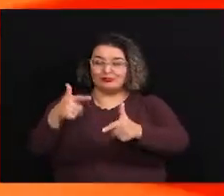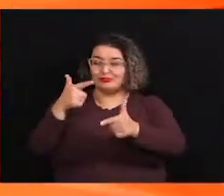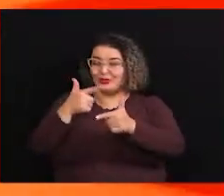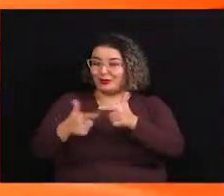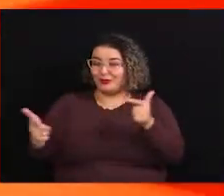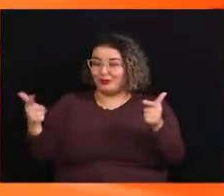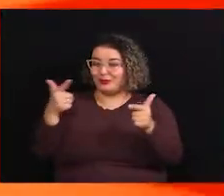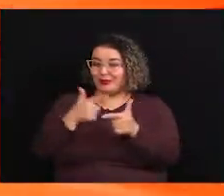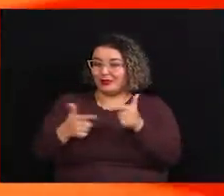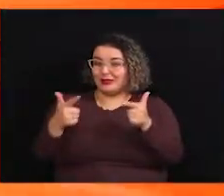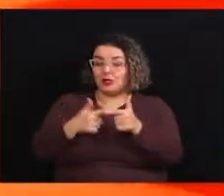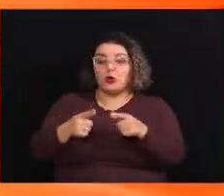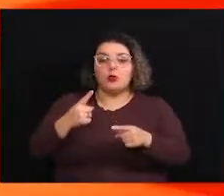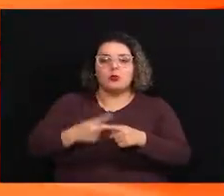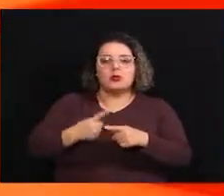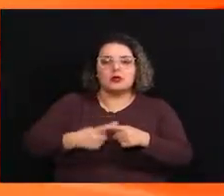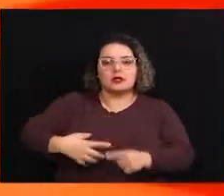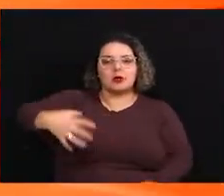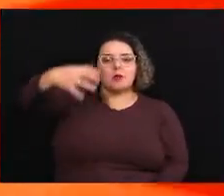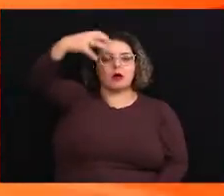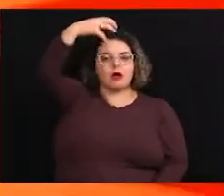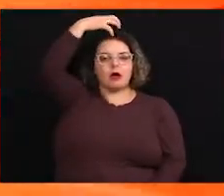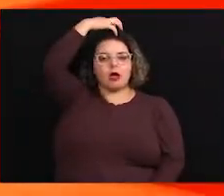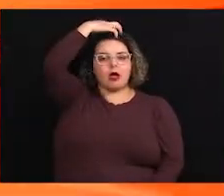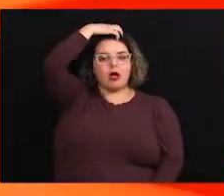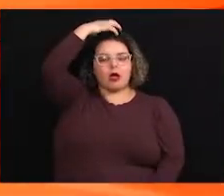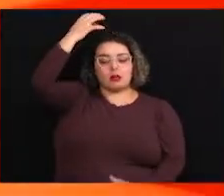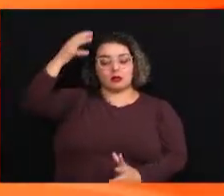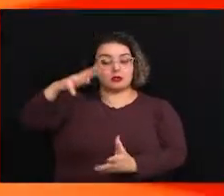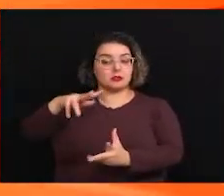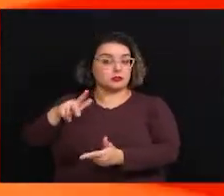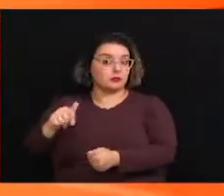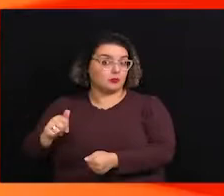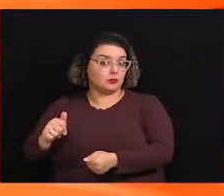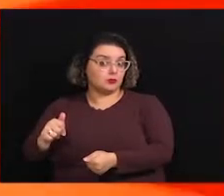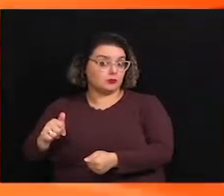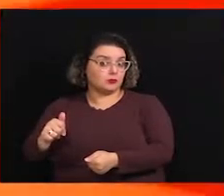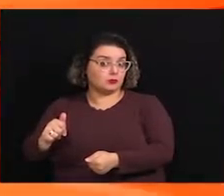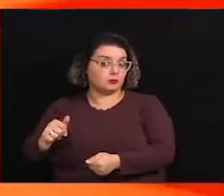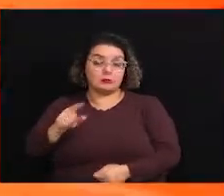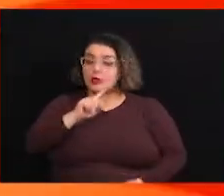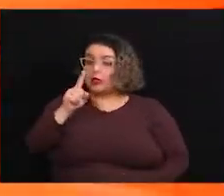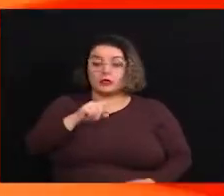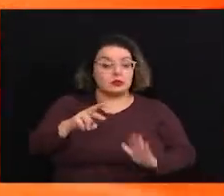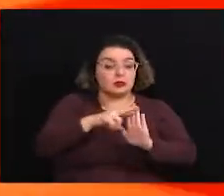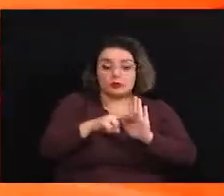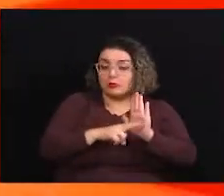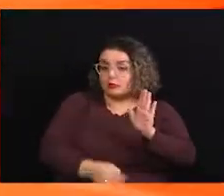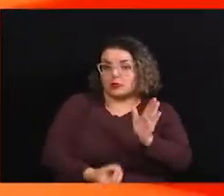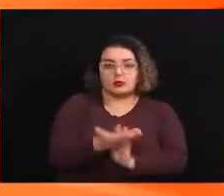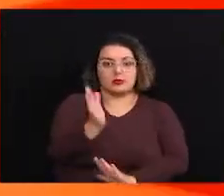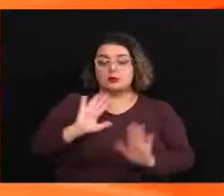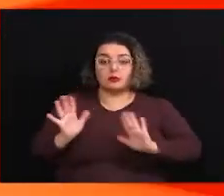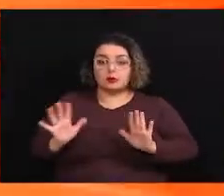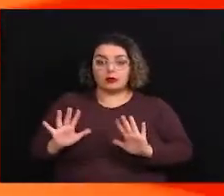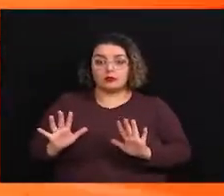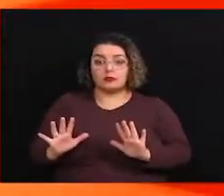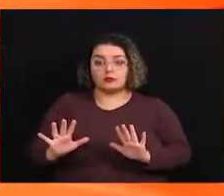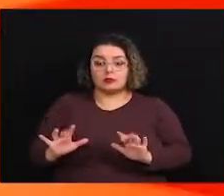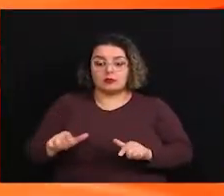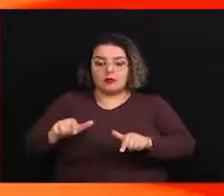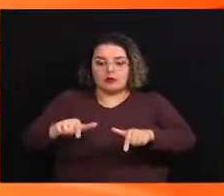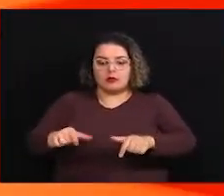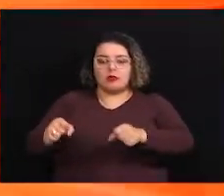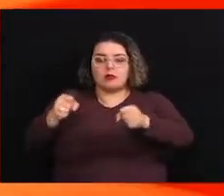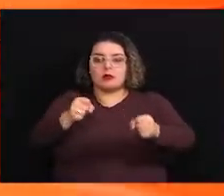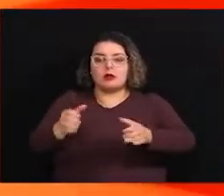caótico, porque ele é o rei desse mundo, né? Mas ele não é o que cria as regras desse mundo. Ele simplesmente está no